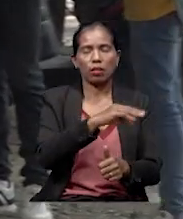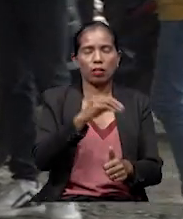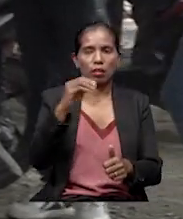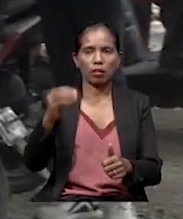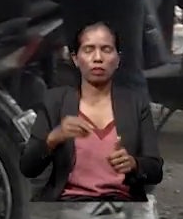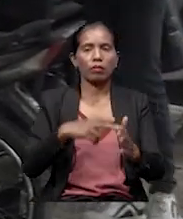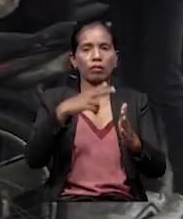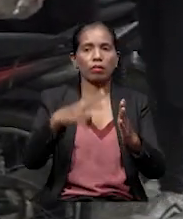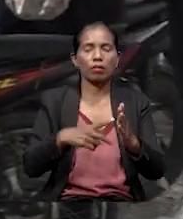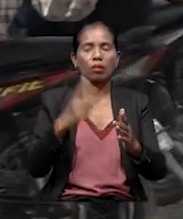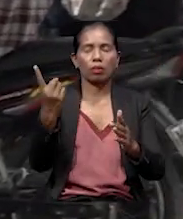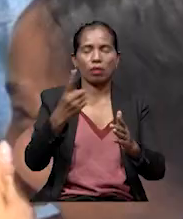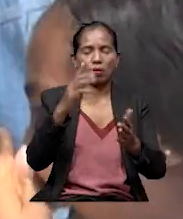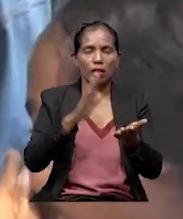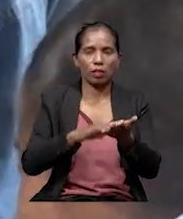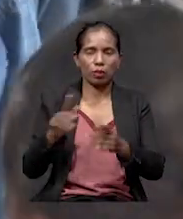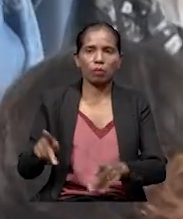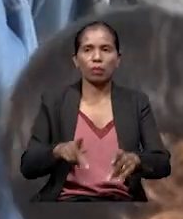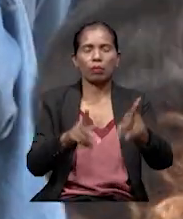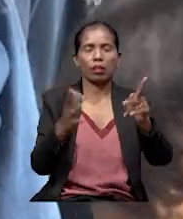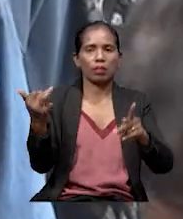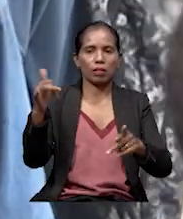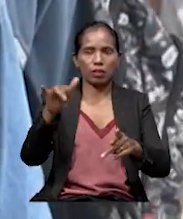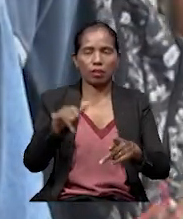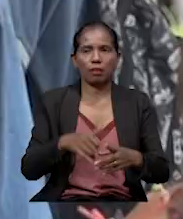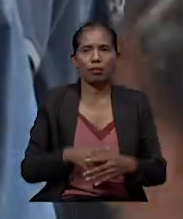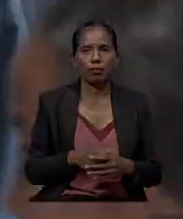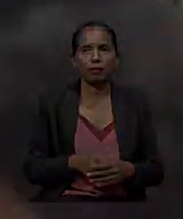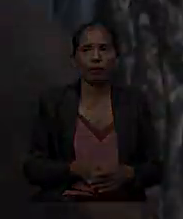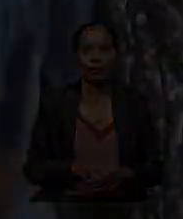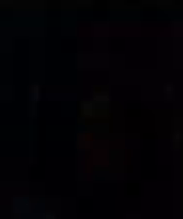válido det ba escola público Sira. Laura da Cruz, Adertus Menes, ZMN.